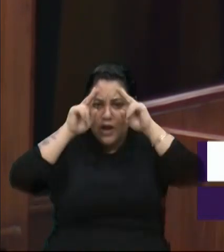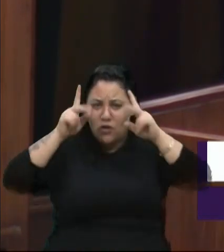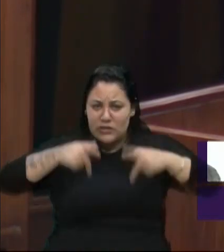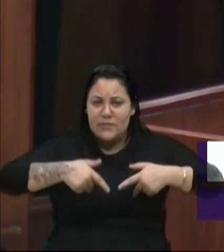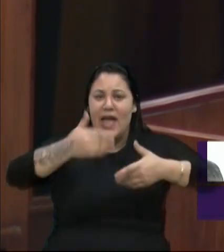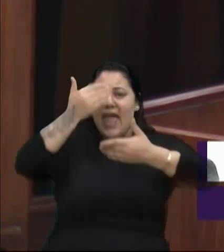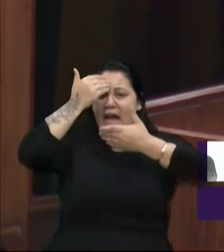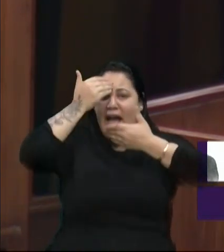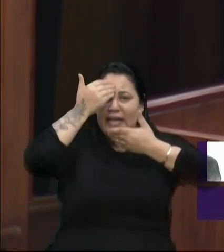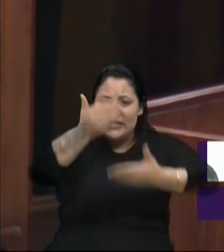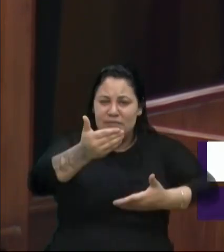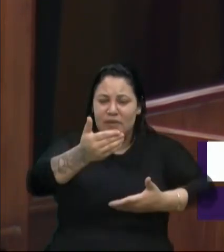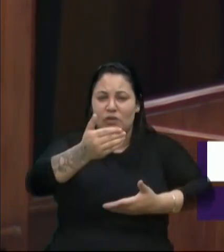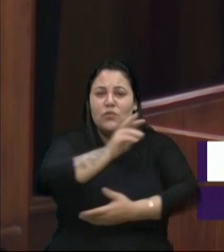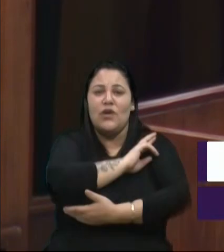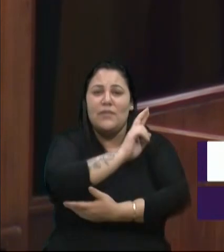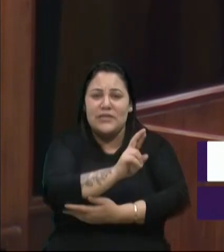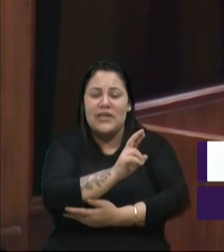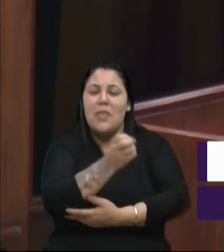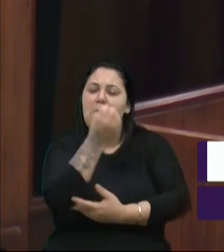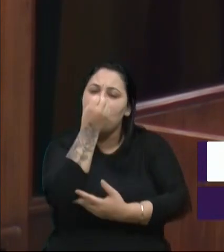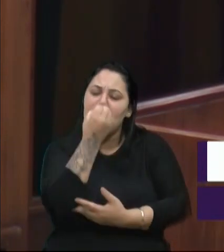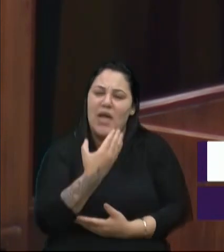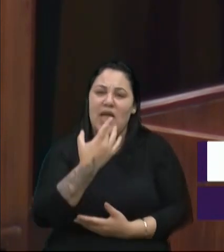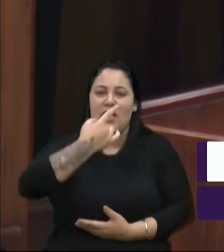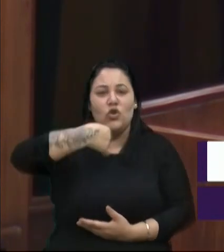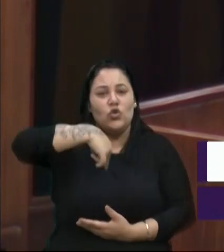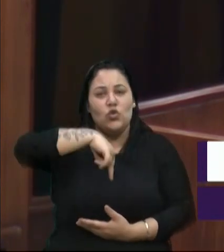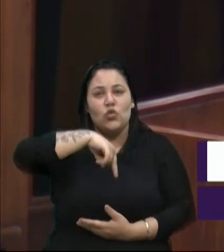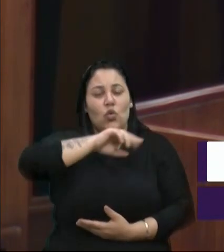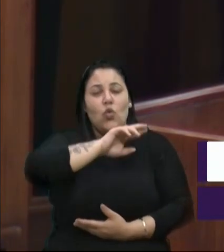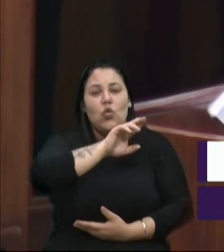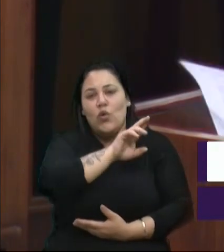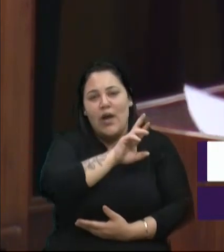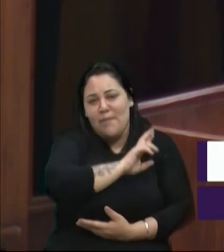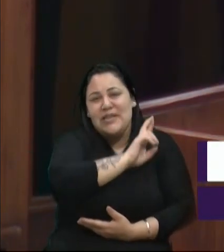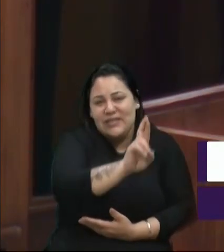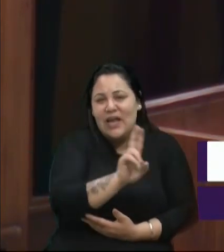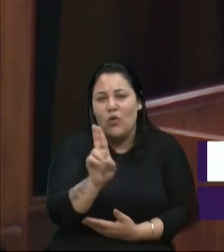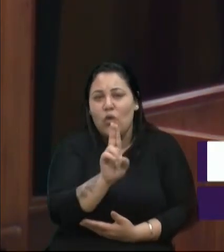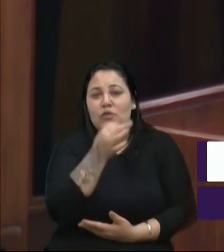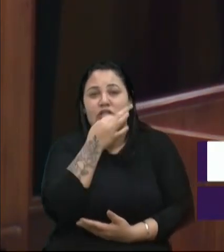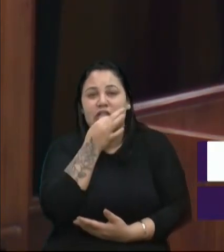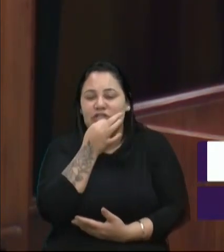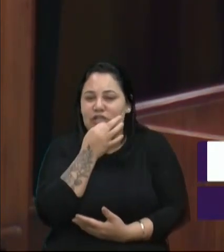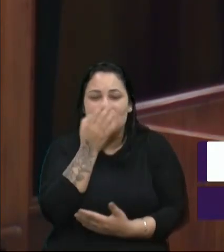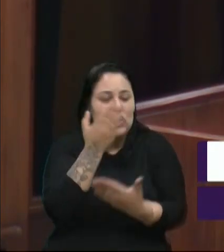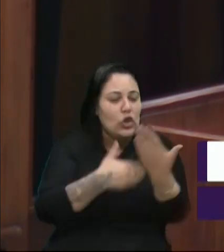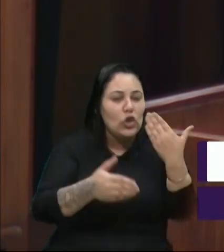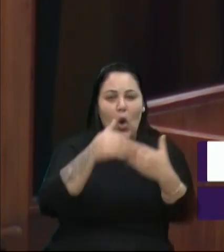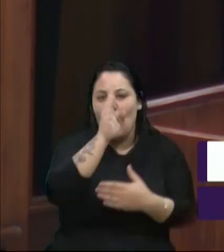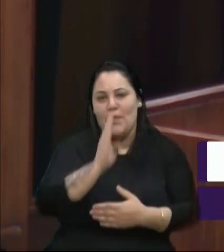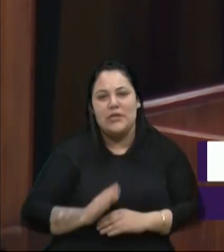por levar e representar tão bem o nome, né, da nossa cidade por onde vocês passam.